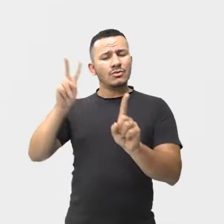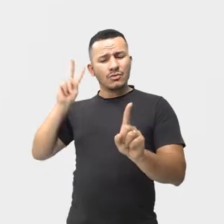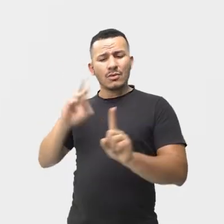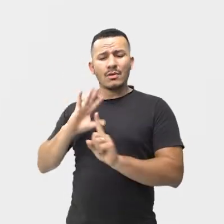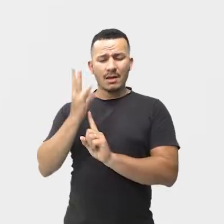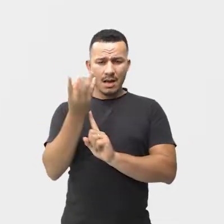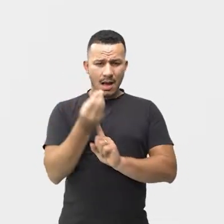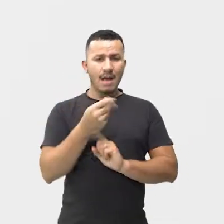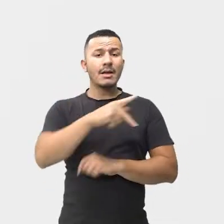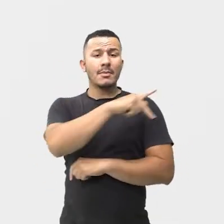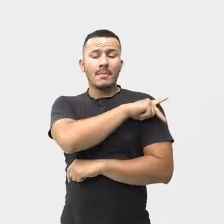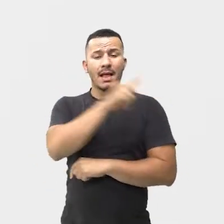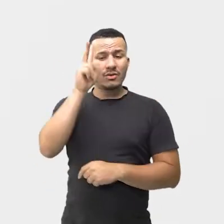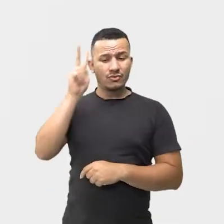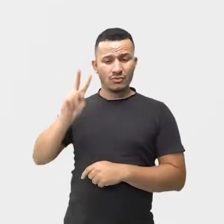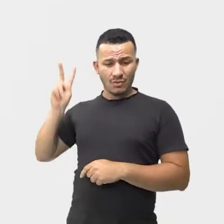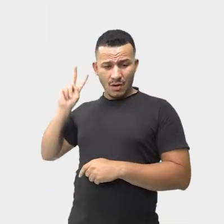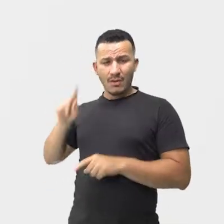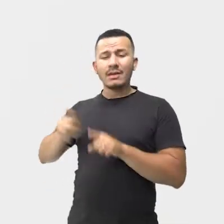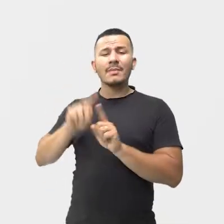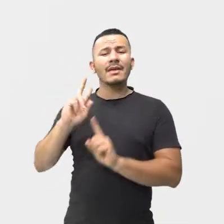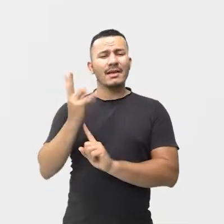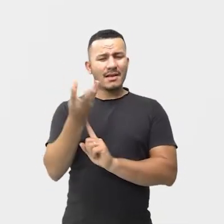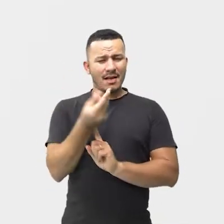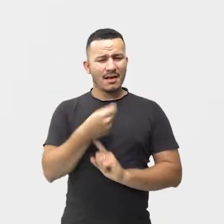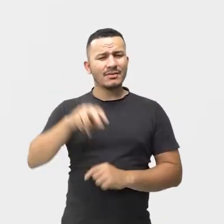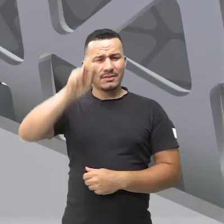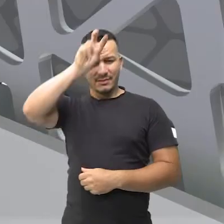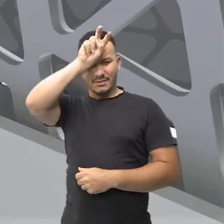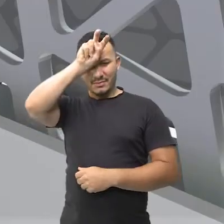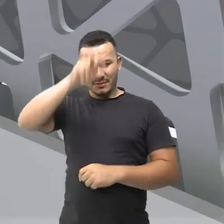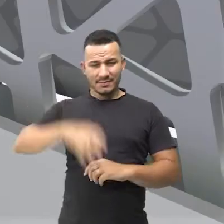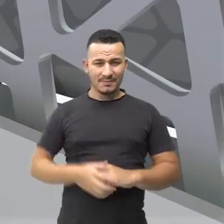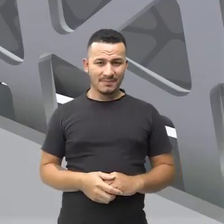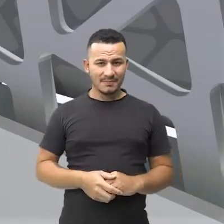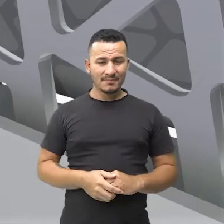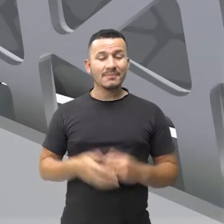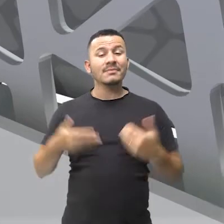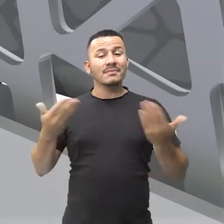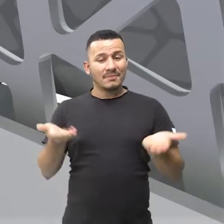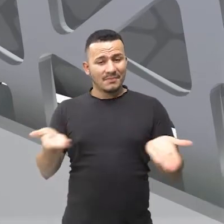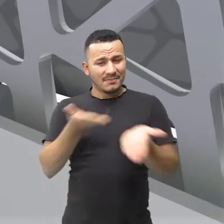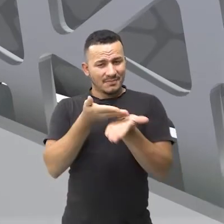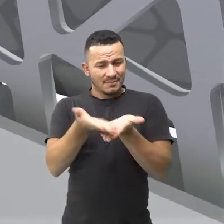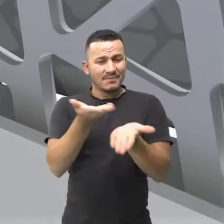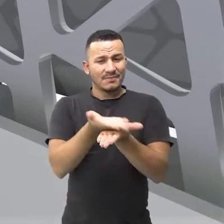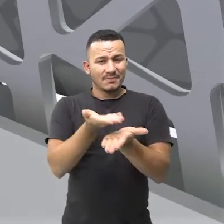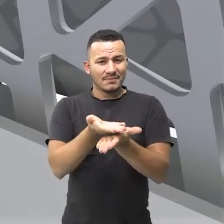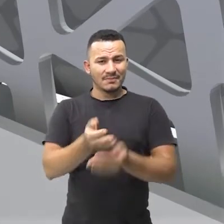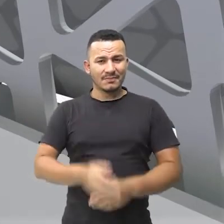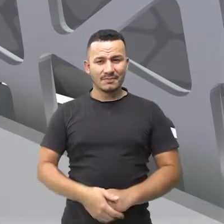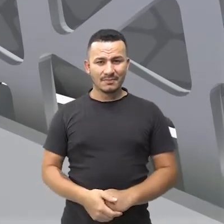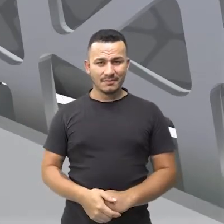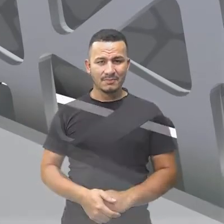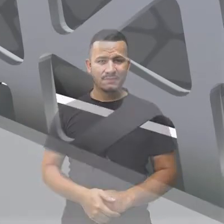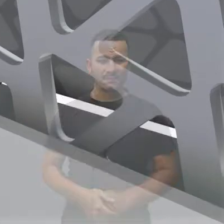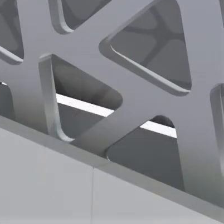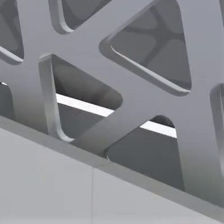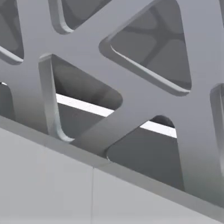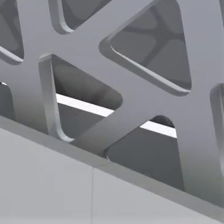arte, a pré-história e arte egípcia. E vamos dar início à nossa aula.